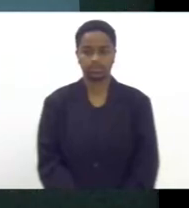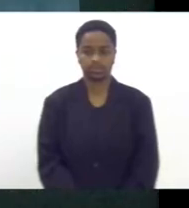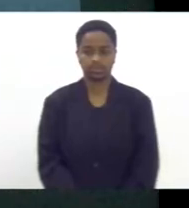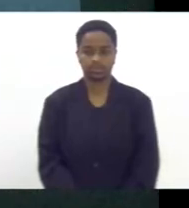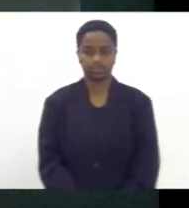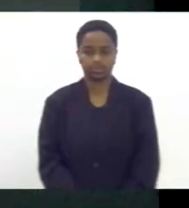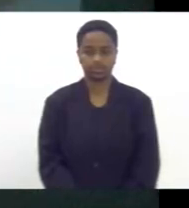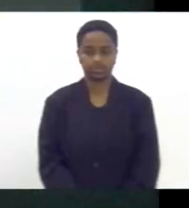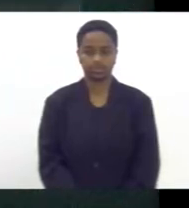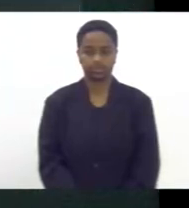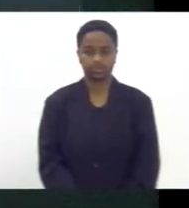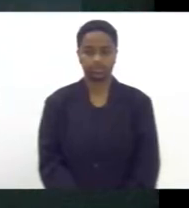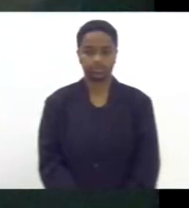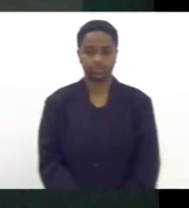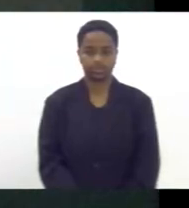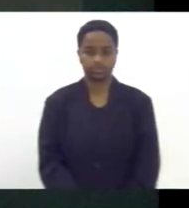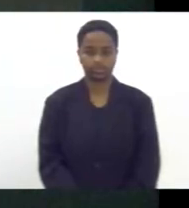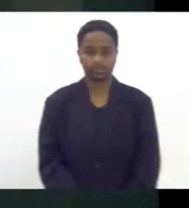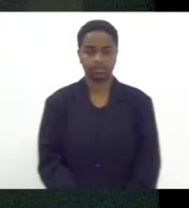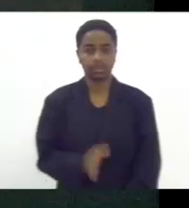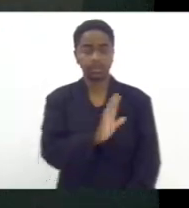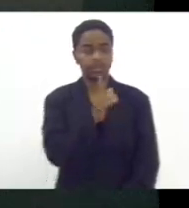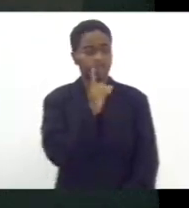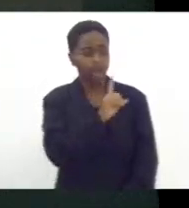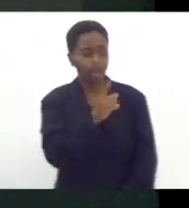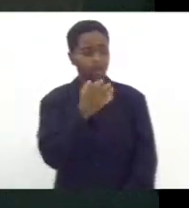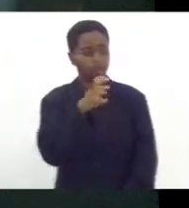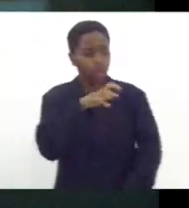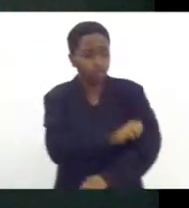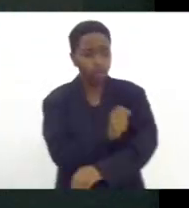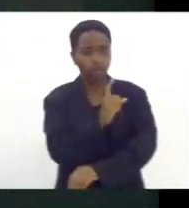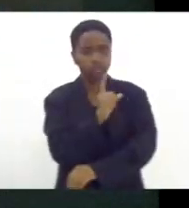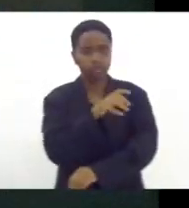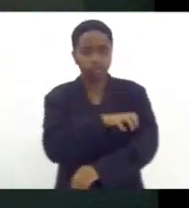calma não desculpa aí